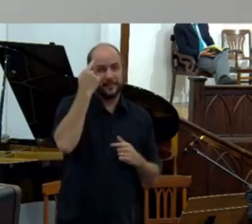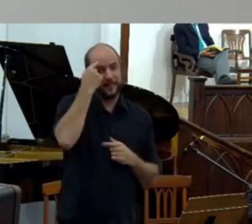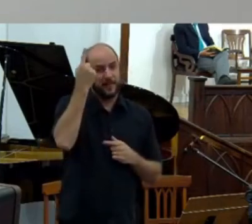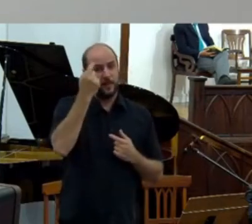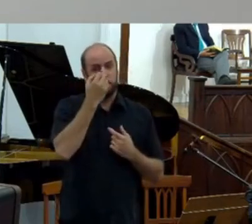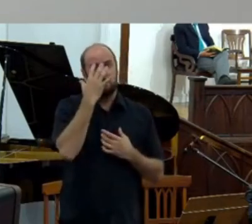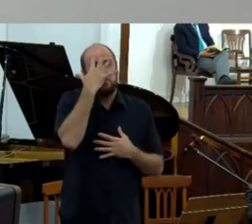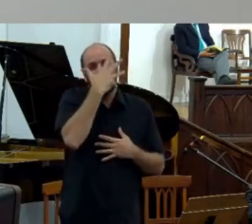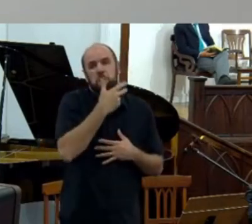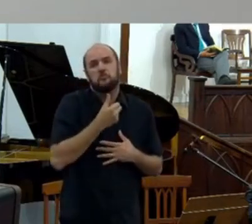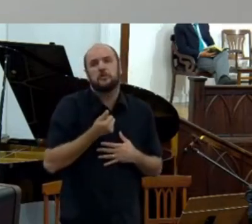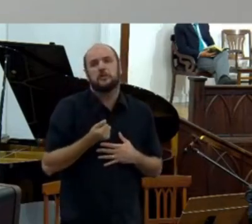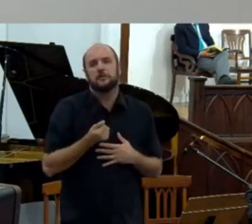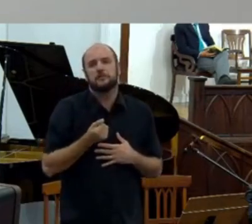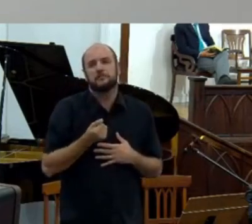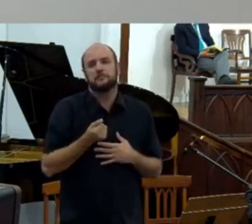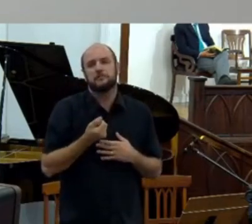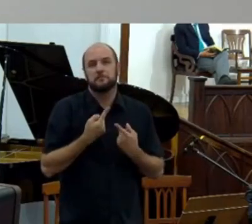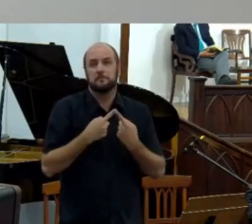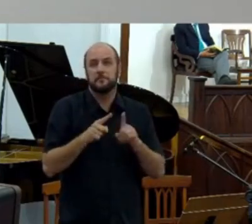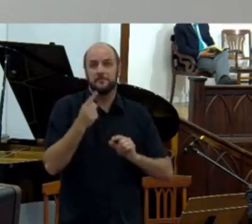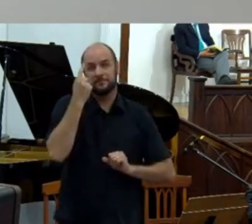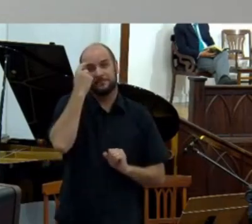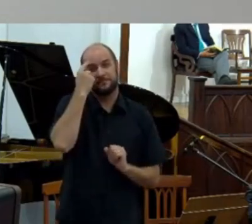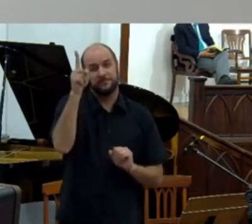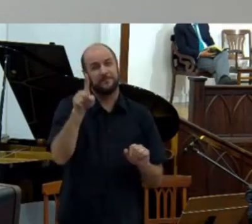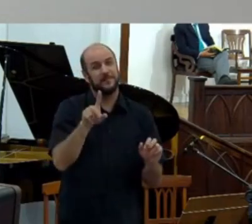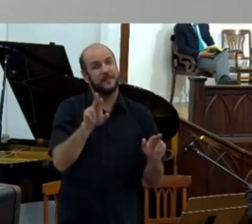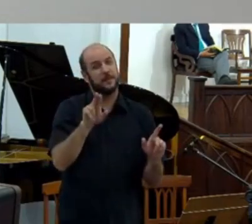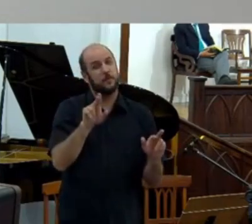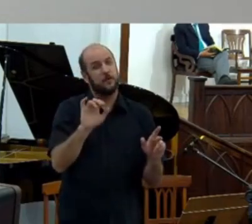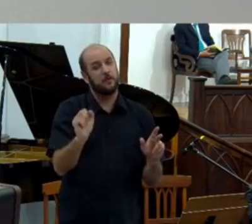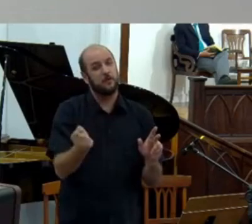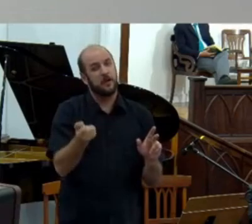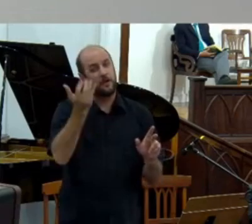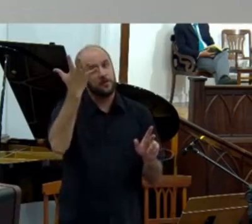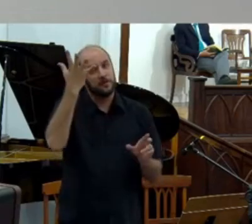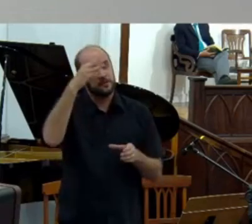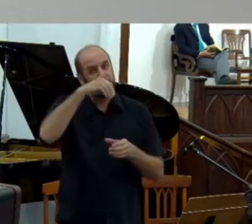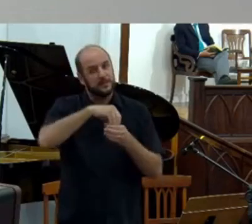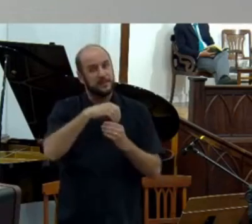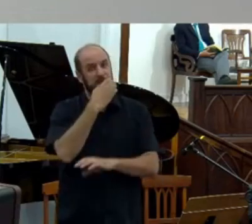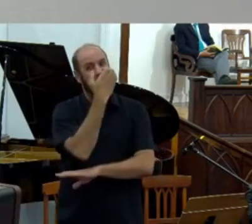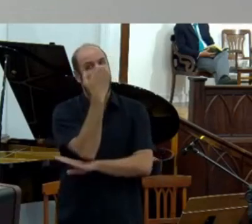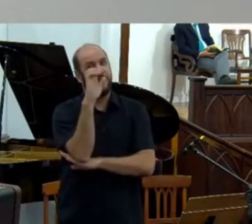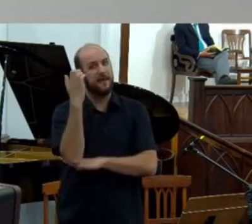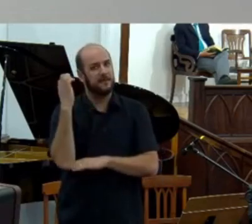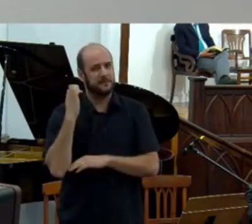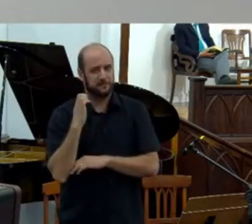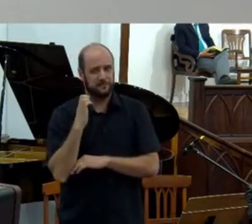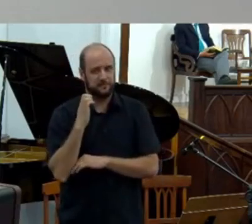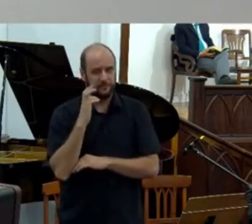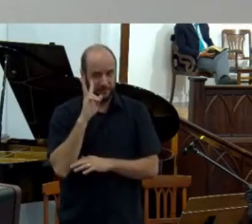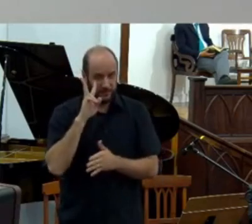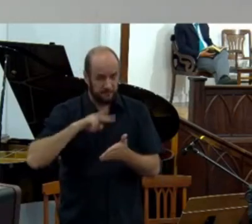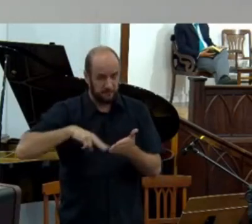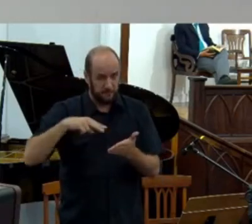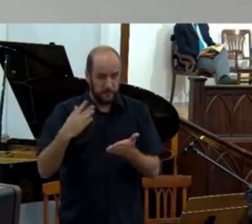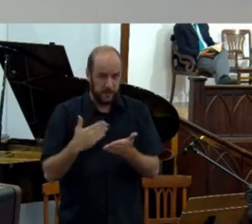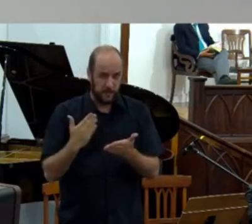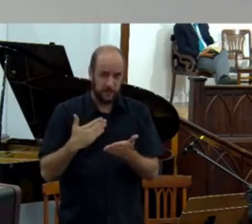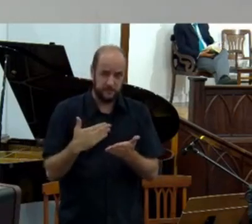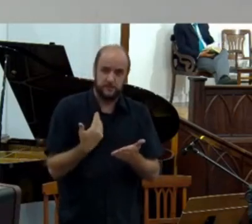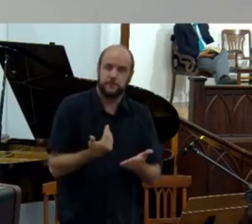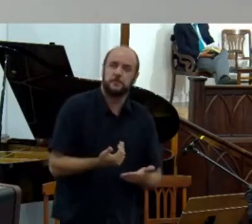bonitas. Mas tem a mesma ideia do que aconteceu dentro do jardim. Eu peço para você voltar algumas páginas